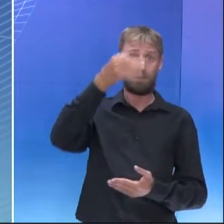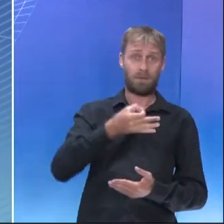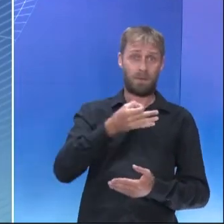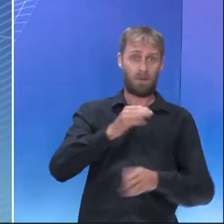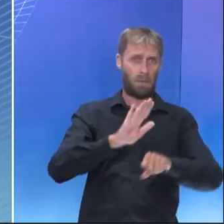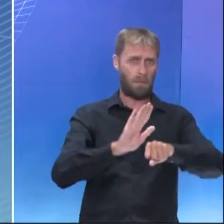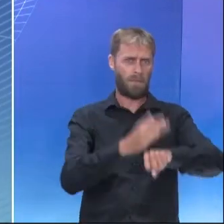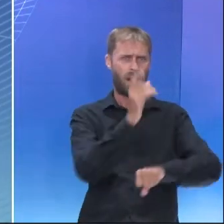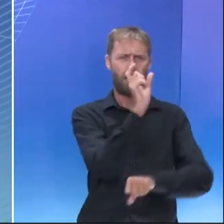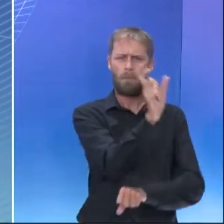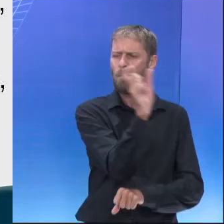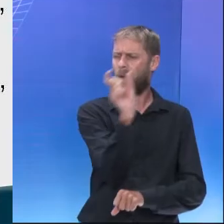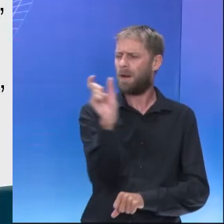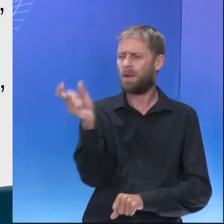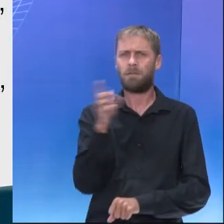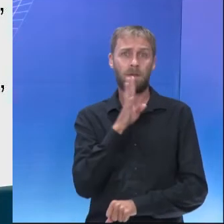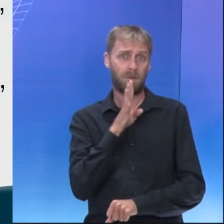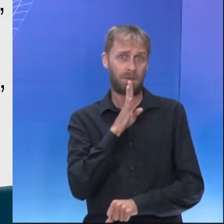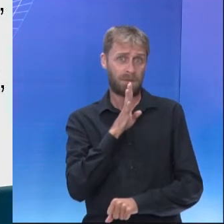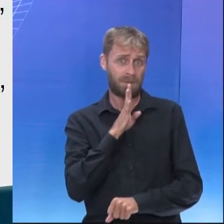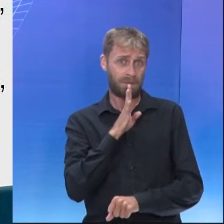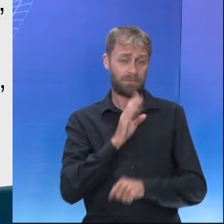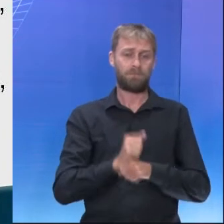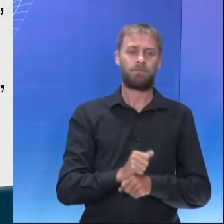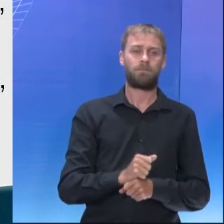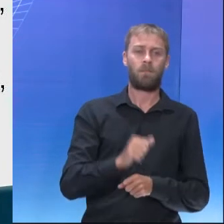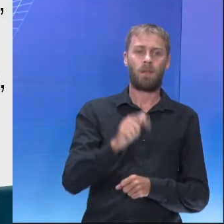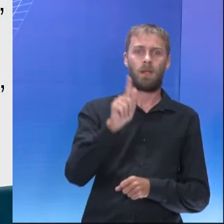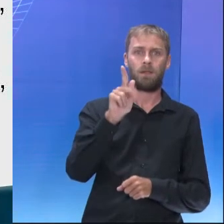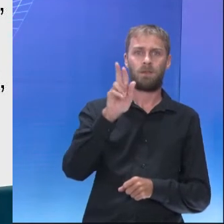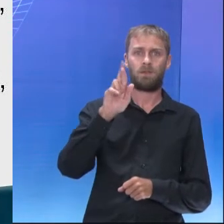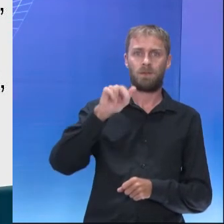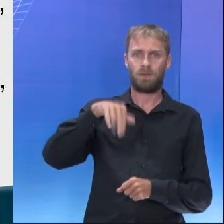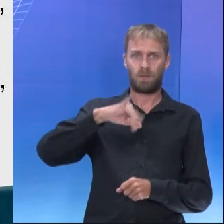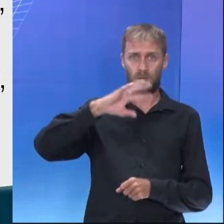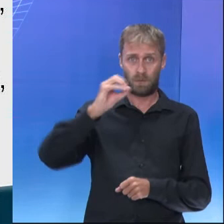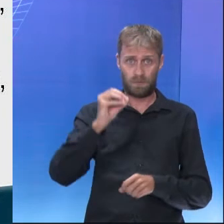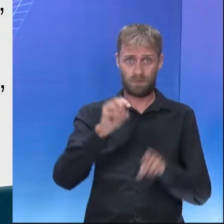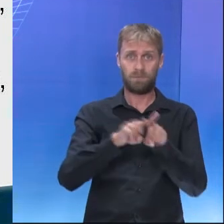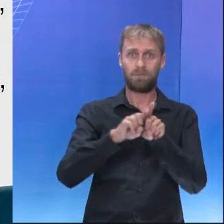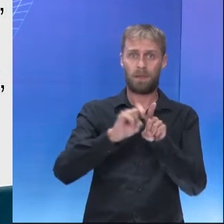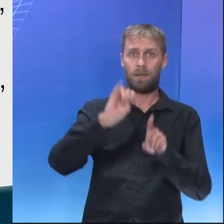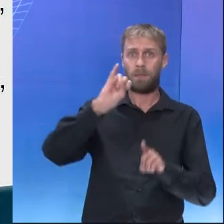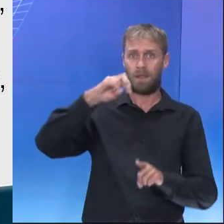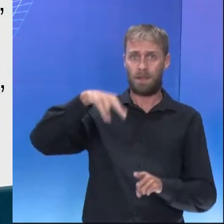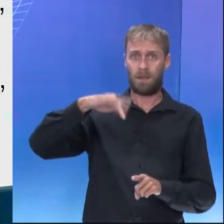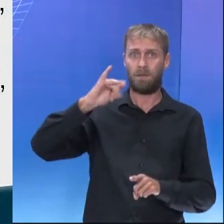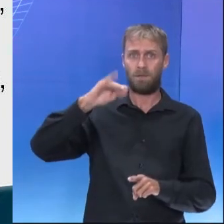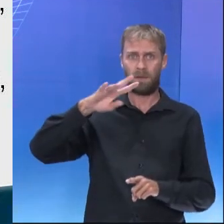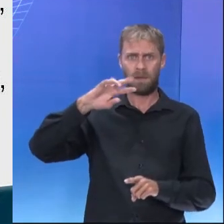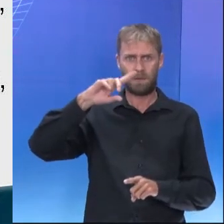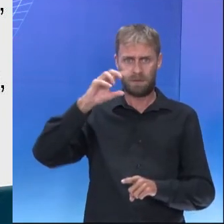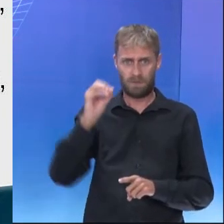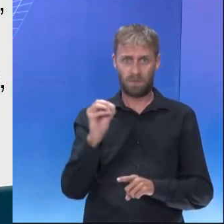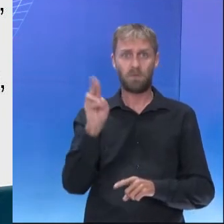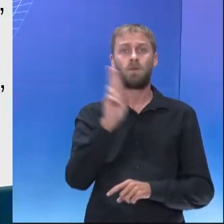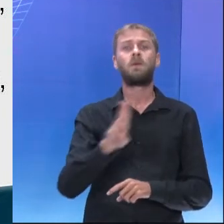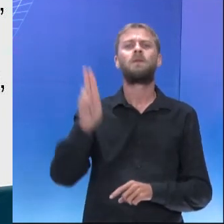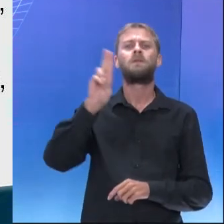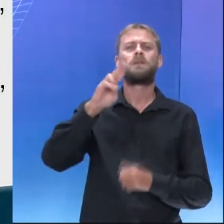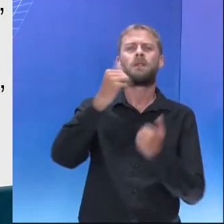bom? Então, falando sobre o gerúndio e o infinitivo, né? Eles são usados para quê?